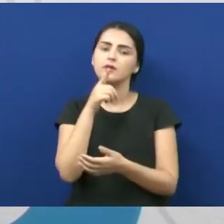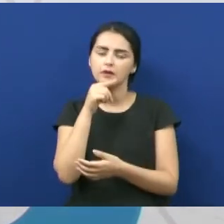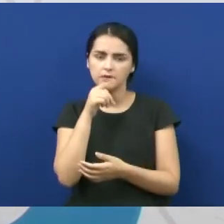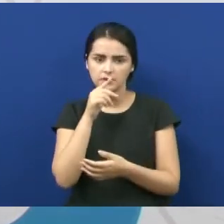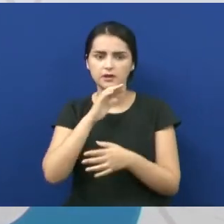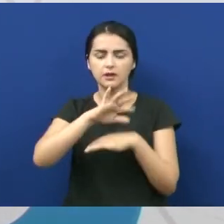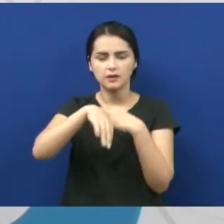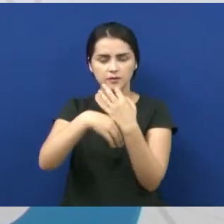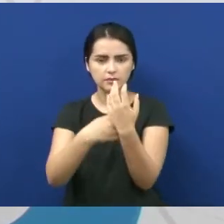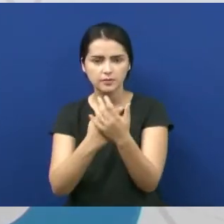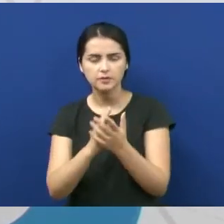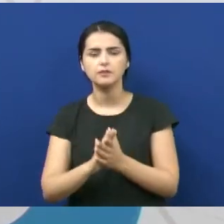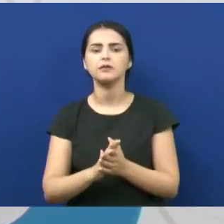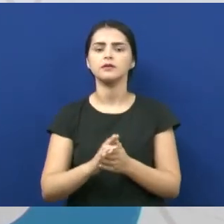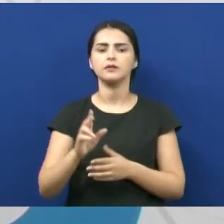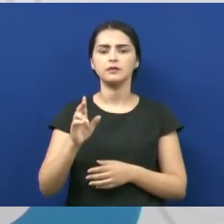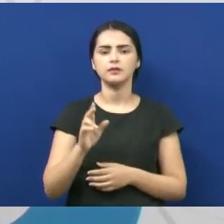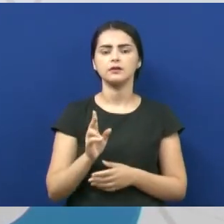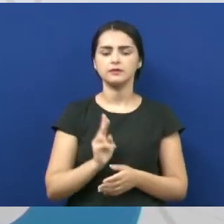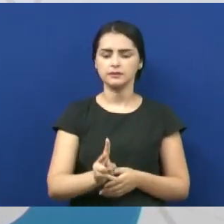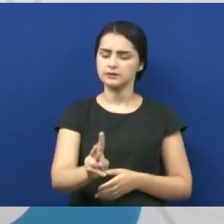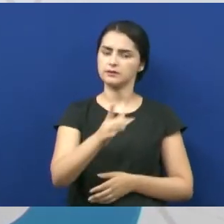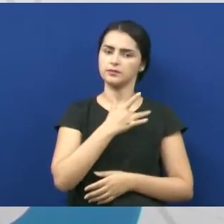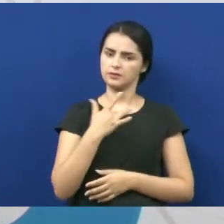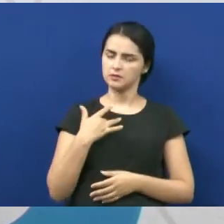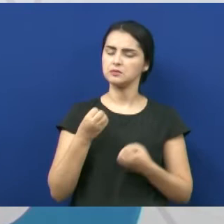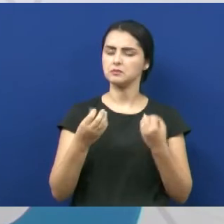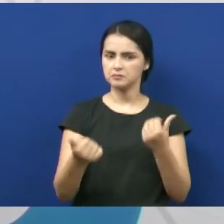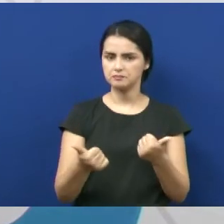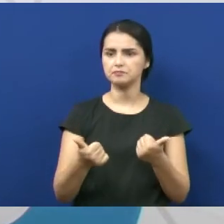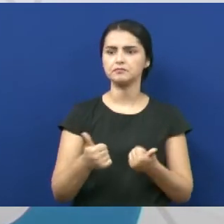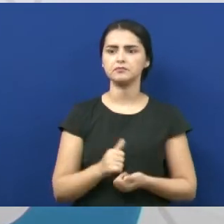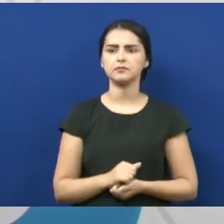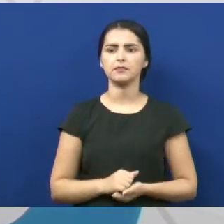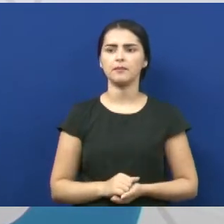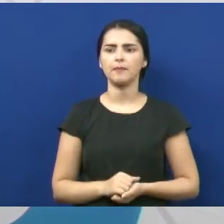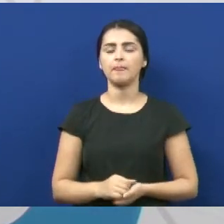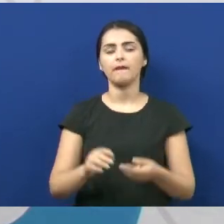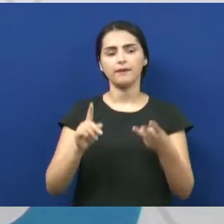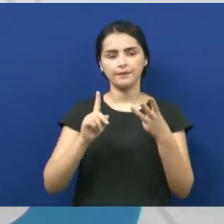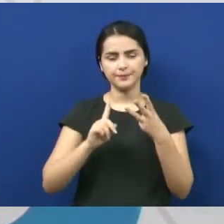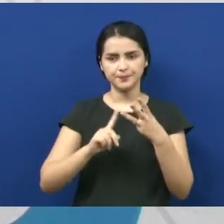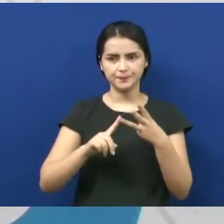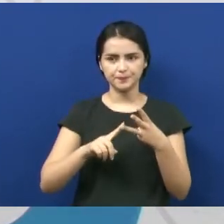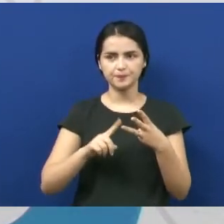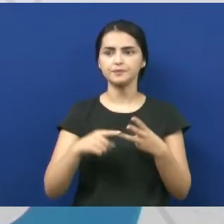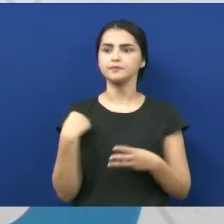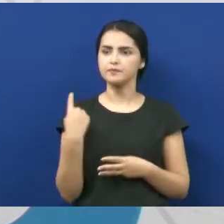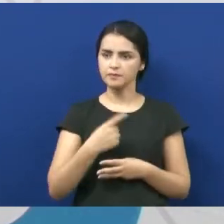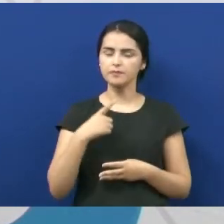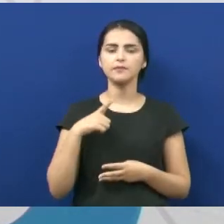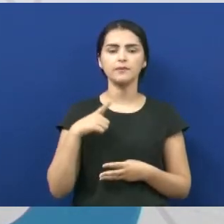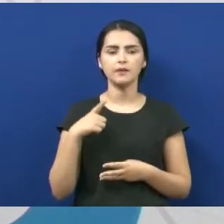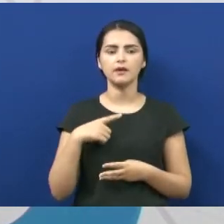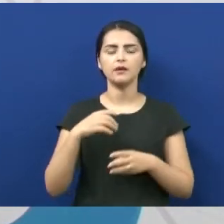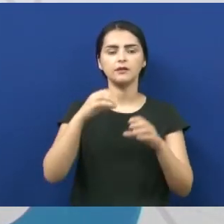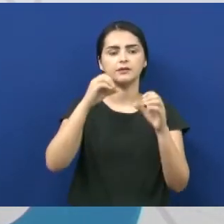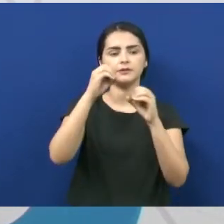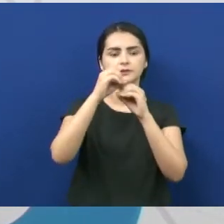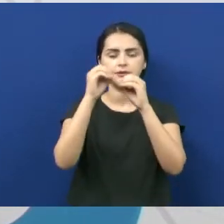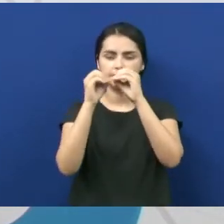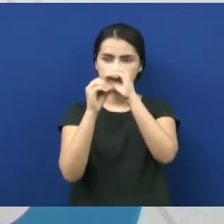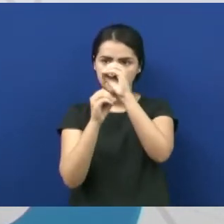das soluções para mantermos a nossa saúde em dia. Em terceiro lugar, nós temos as soluções